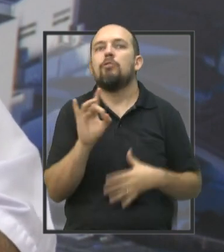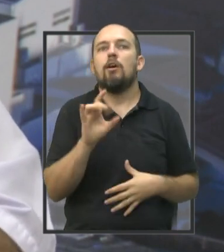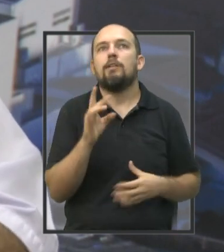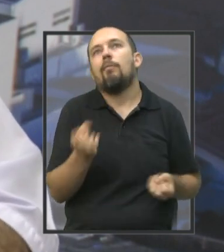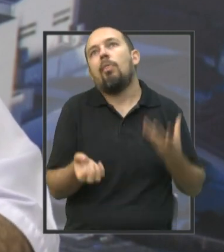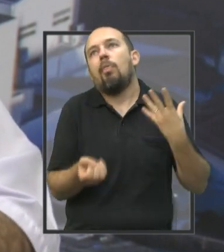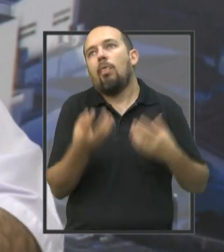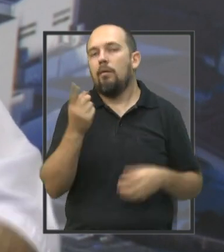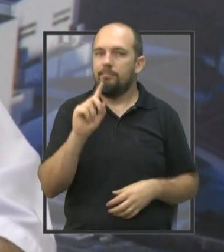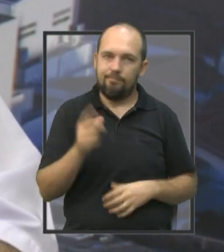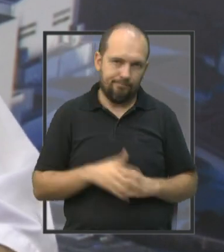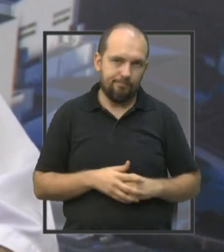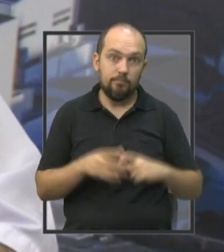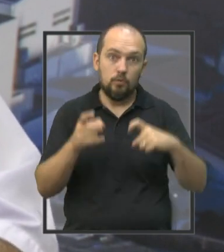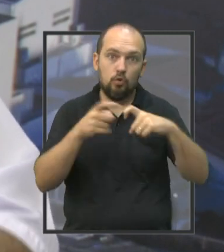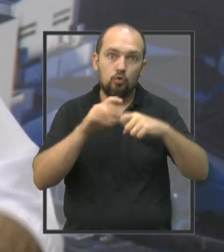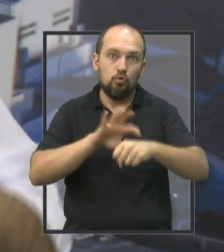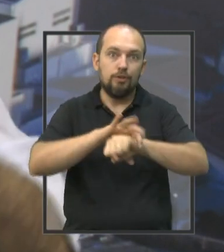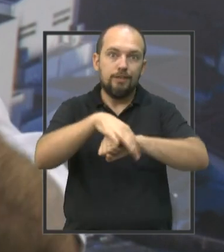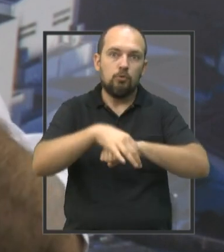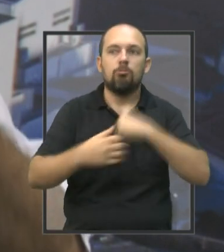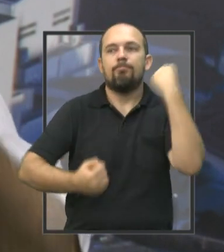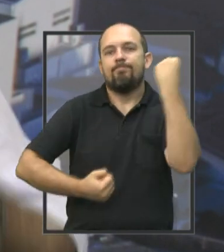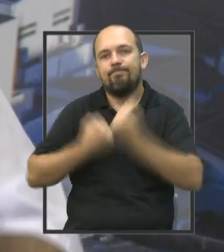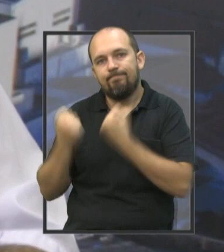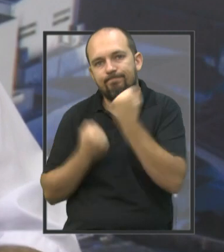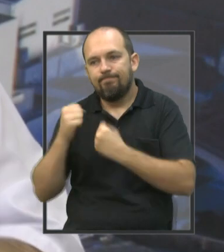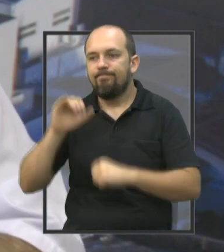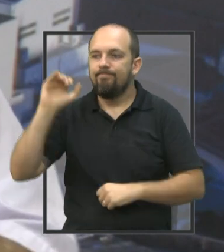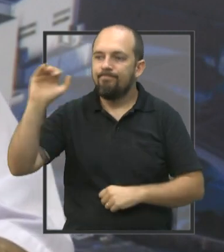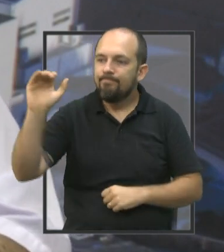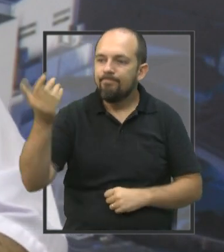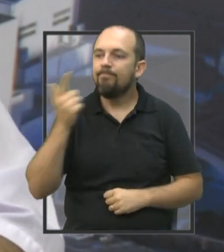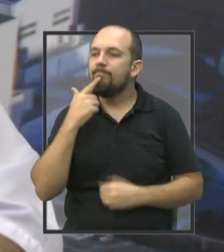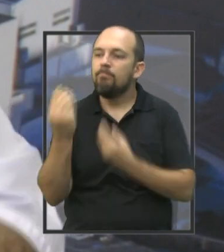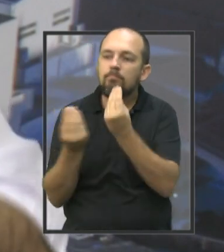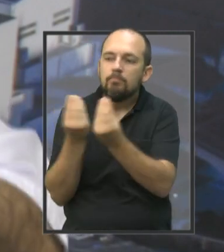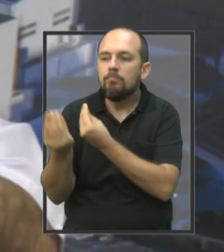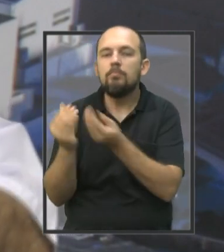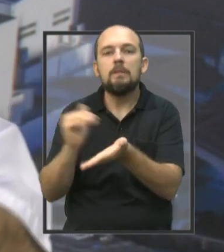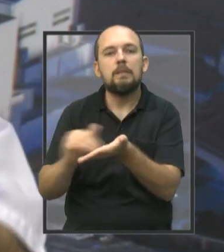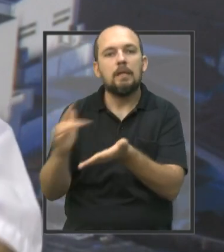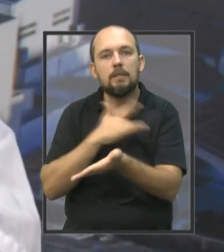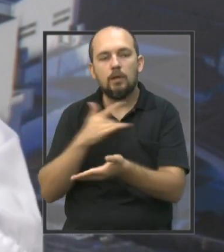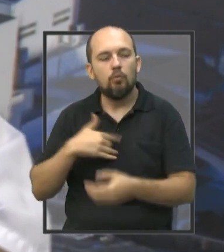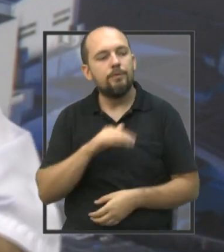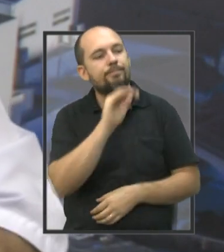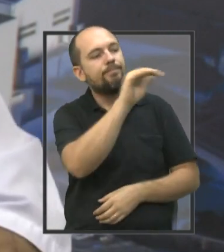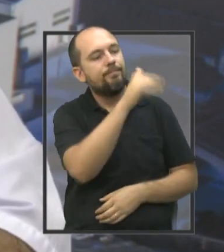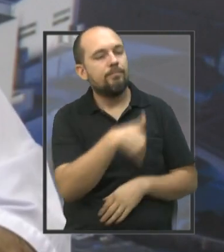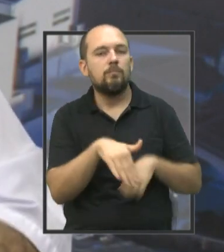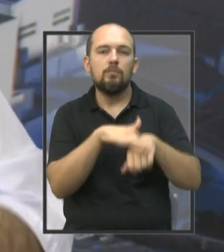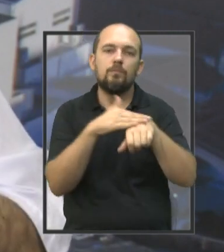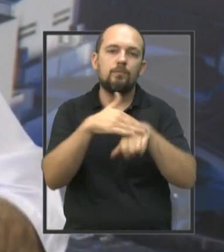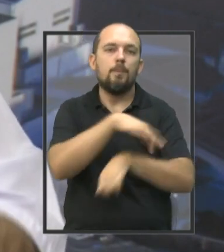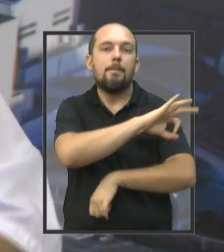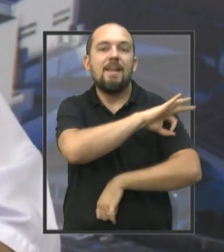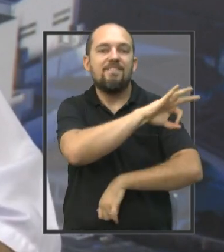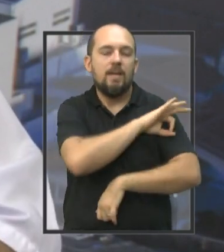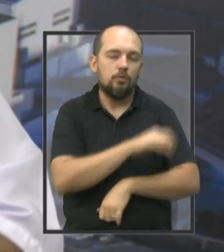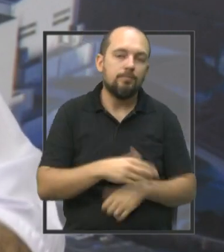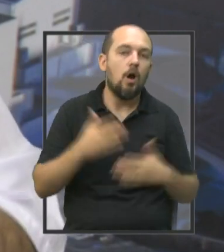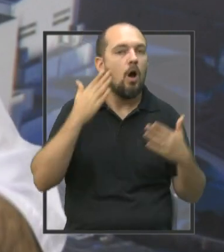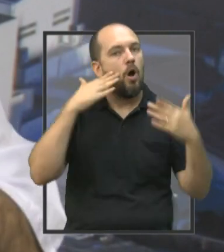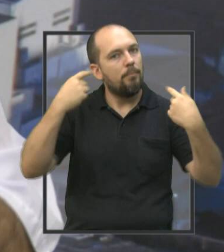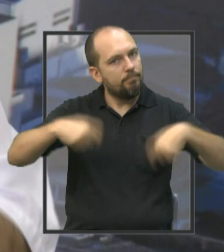doutor Segura correu de atrás, conversou com a secretária da Saúde, conversou com o prefeito, da